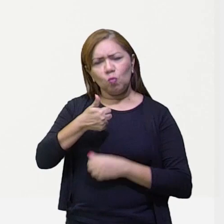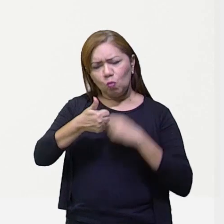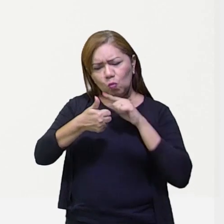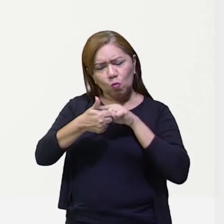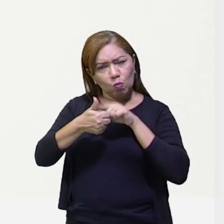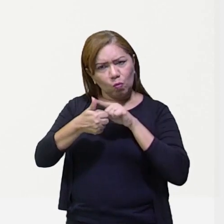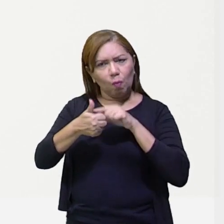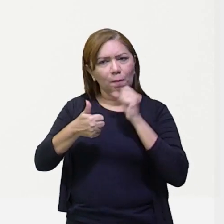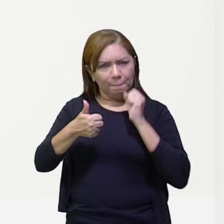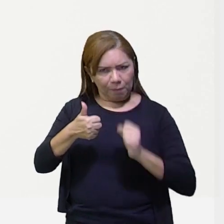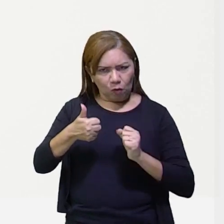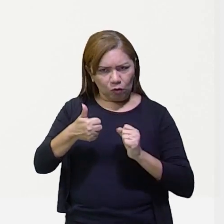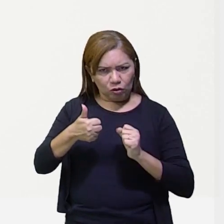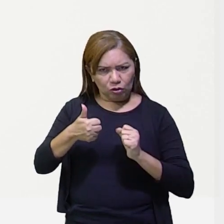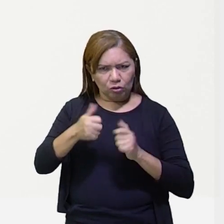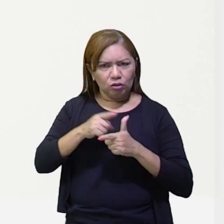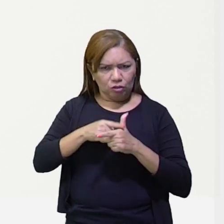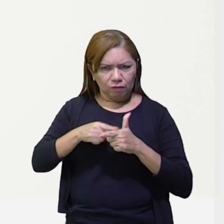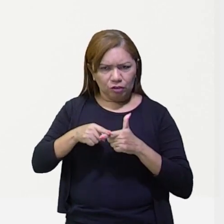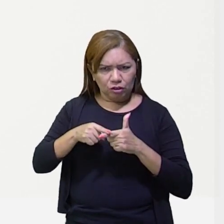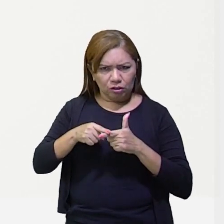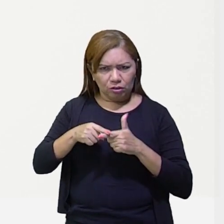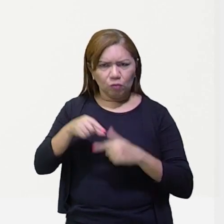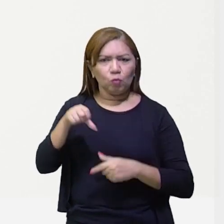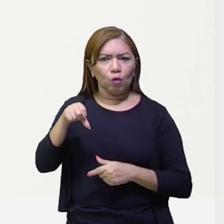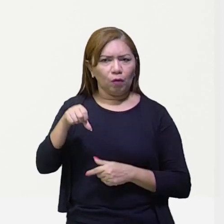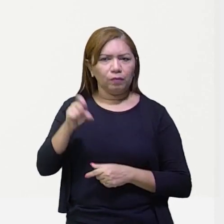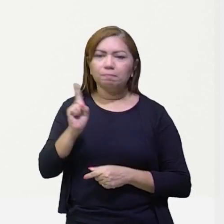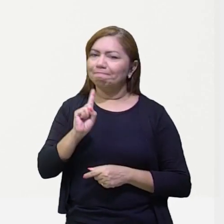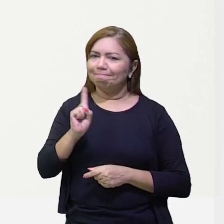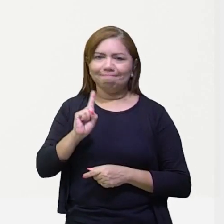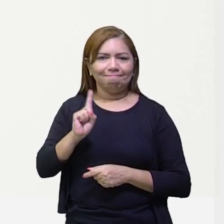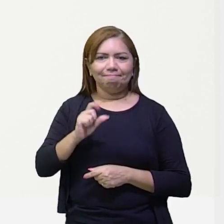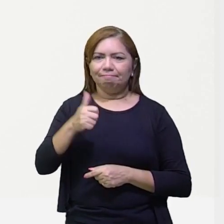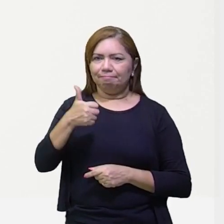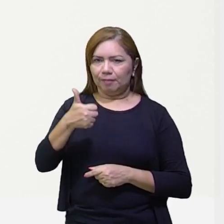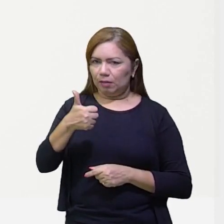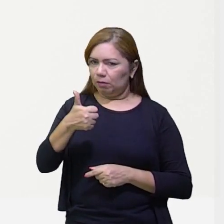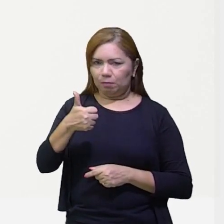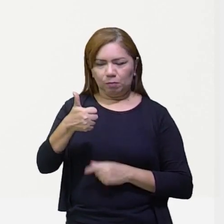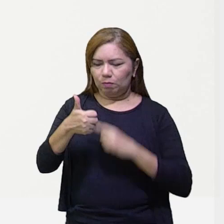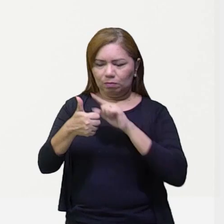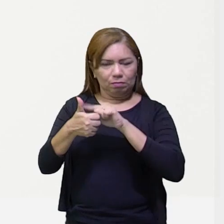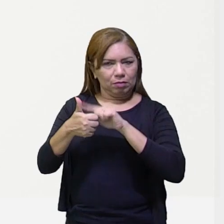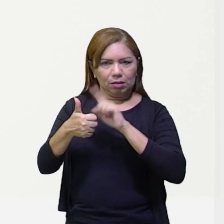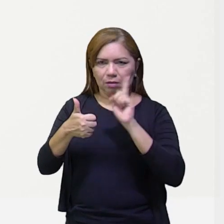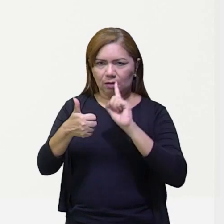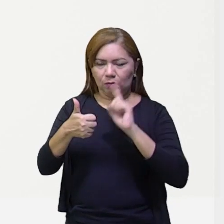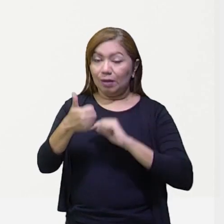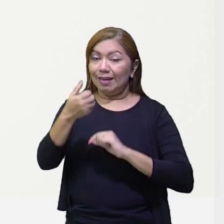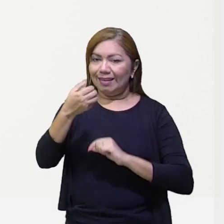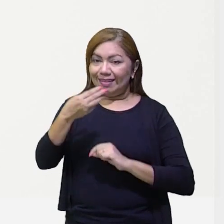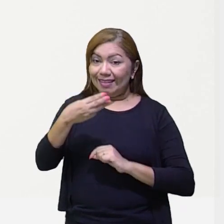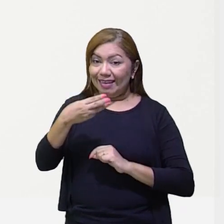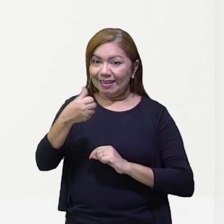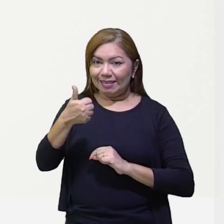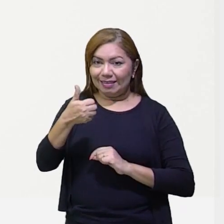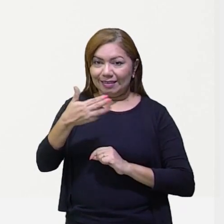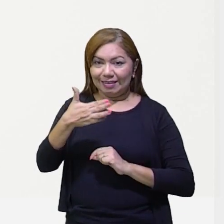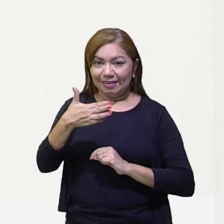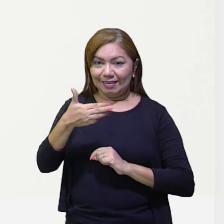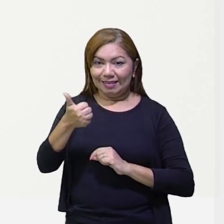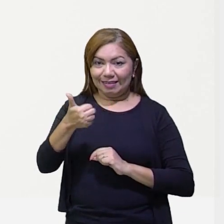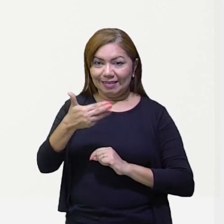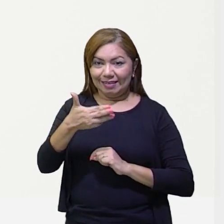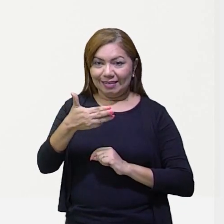Isso mesmo, 13 por 9. Então, vamos lá. Qual o número que multiplicado por 9 mais